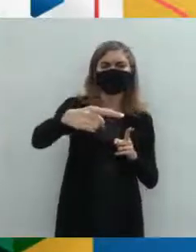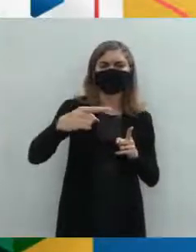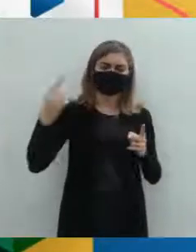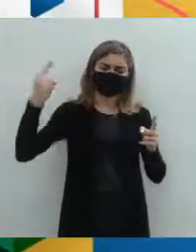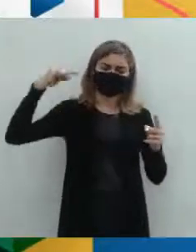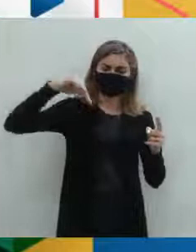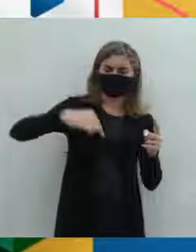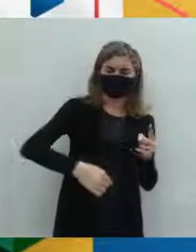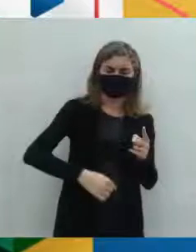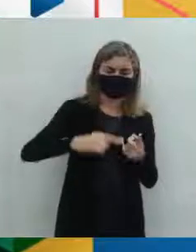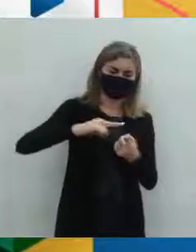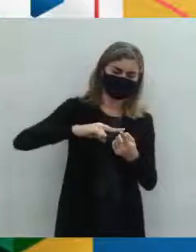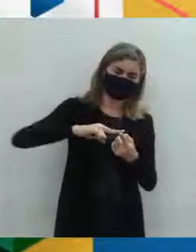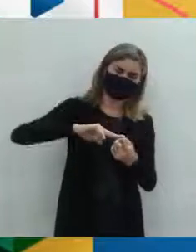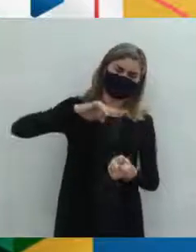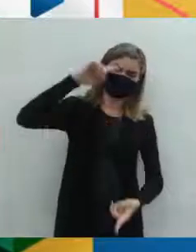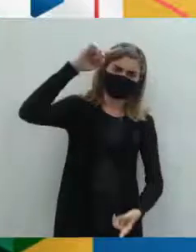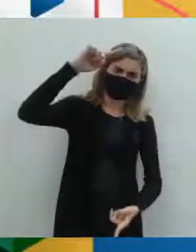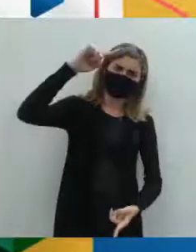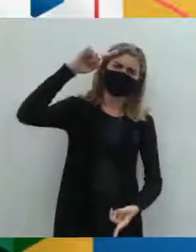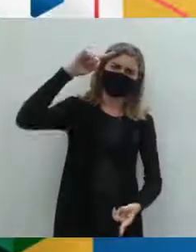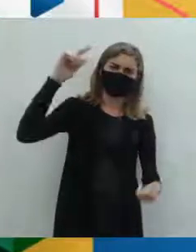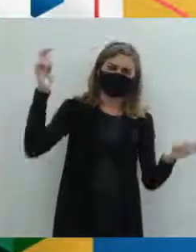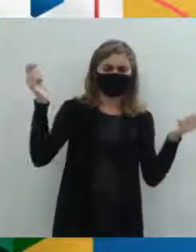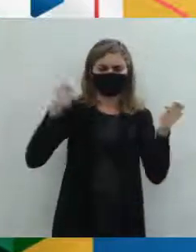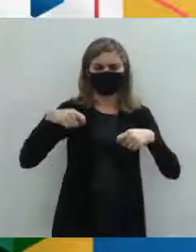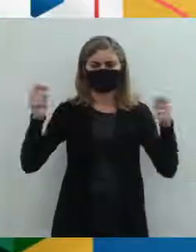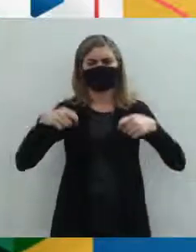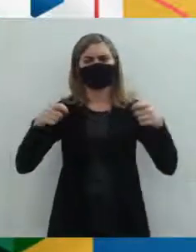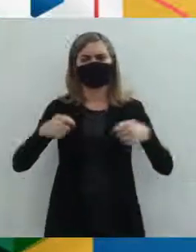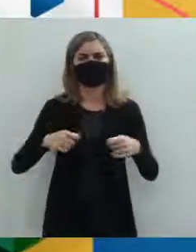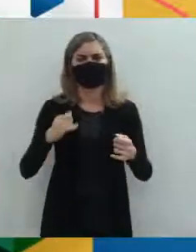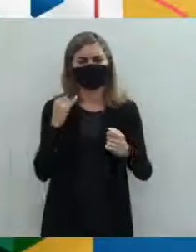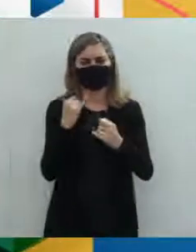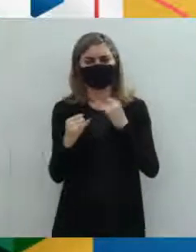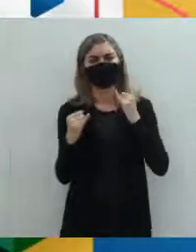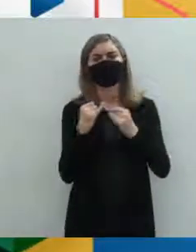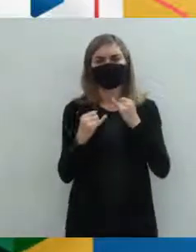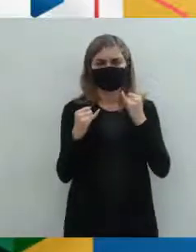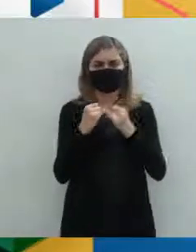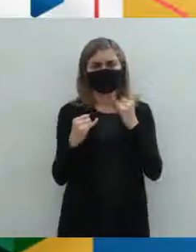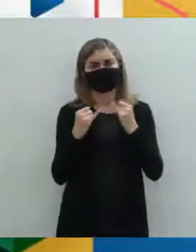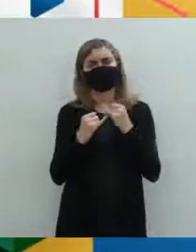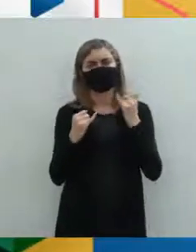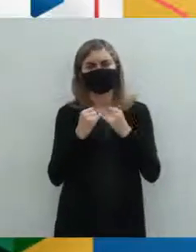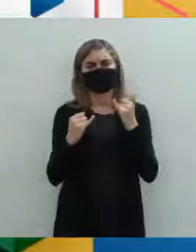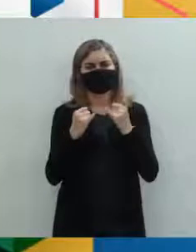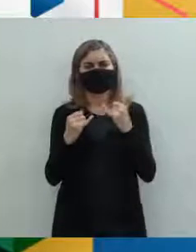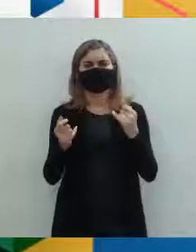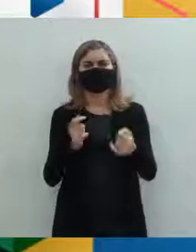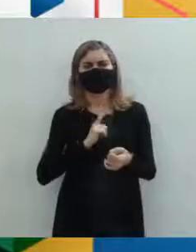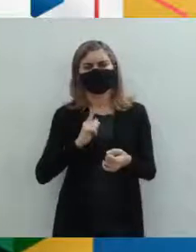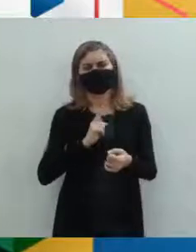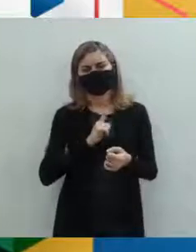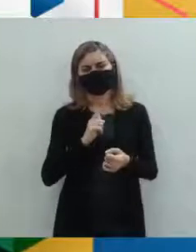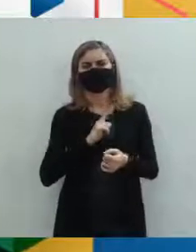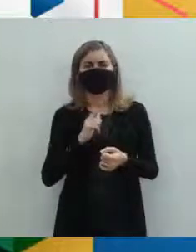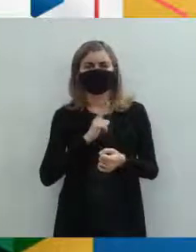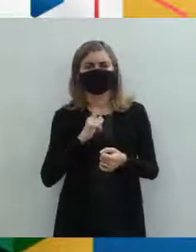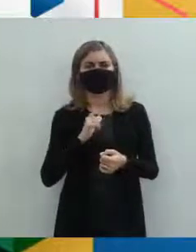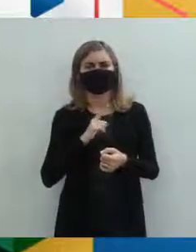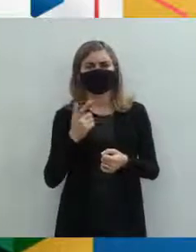a profundidade. É o que dá a impressão, né? No caso aí a gente tem